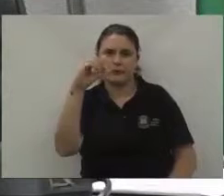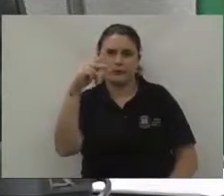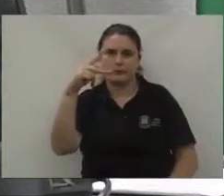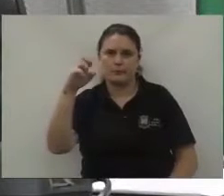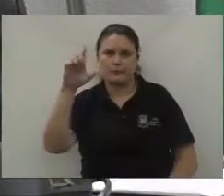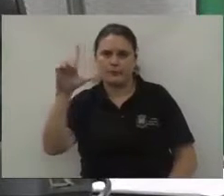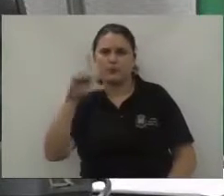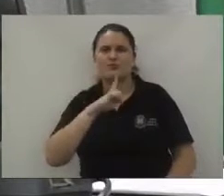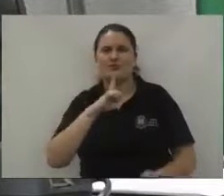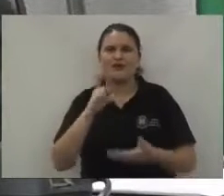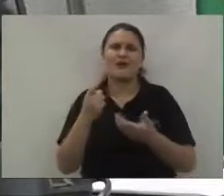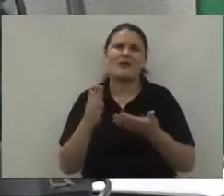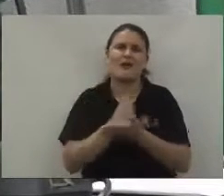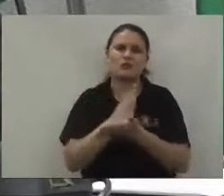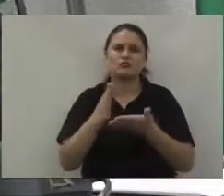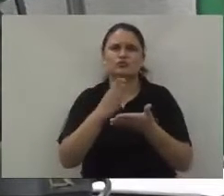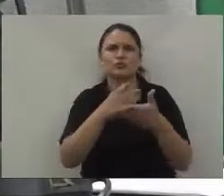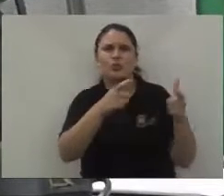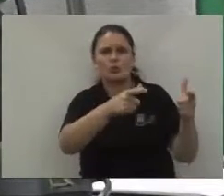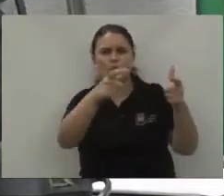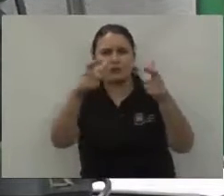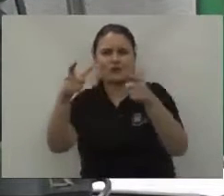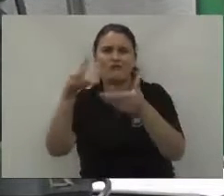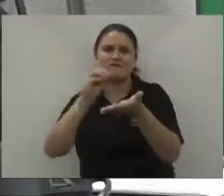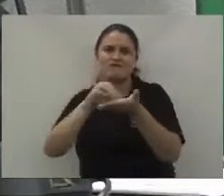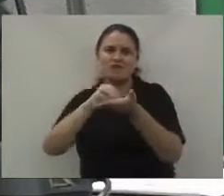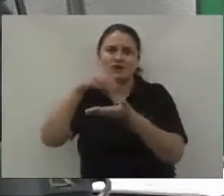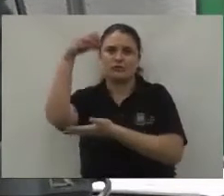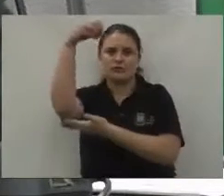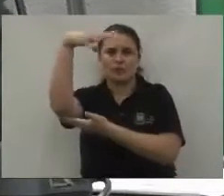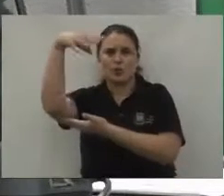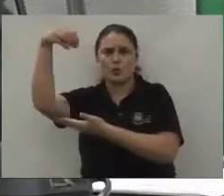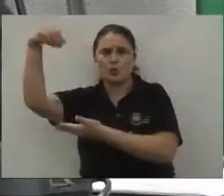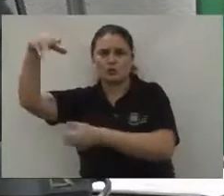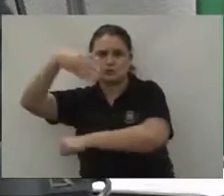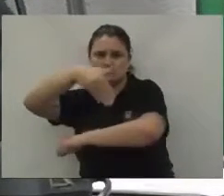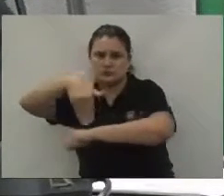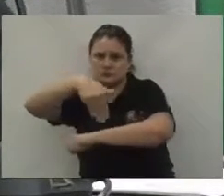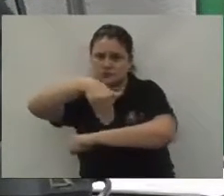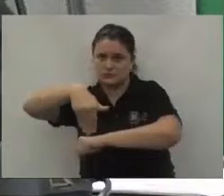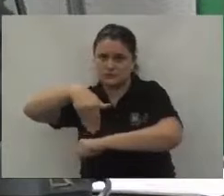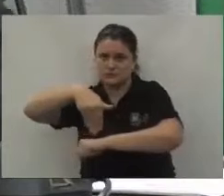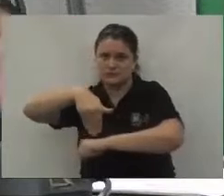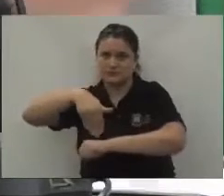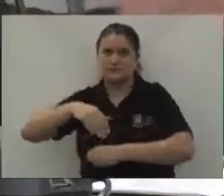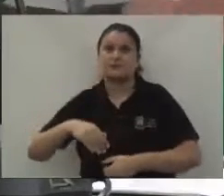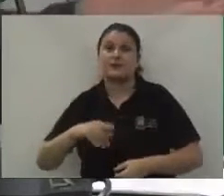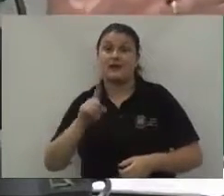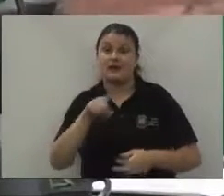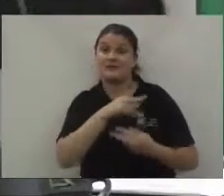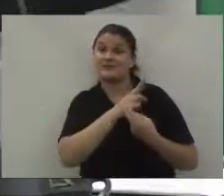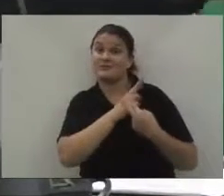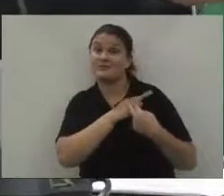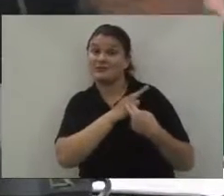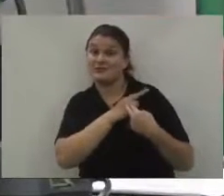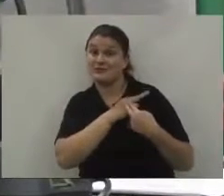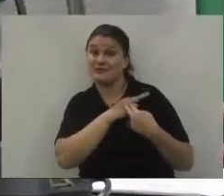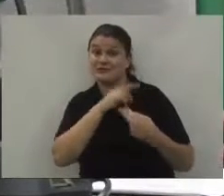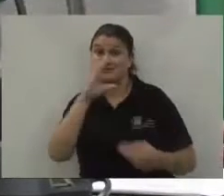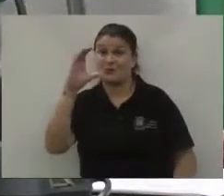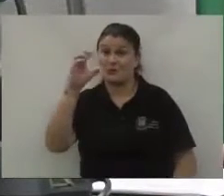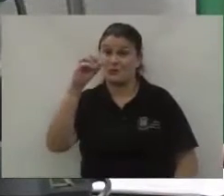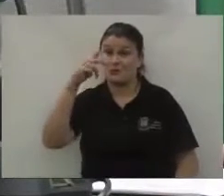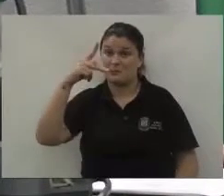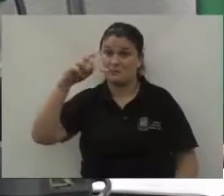Tem alguns lugares que a iluminação pública, mas aquela que tem que ter por parte da Copel, não estou falando por parte da empresa que